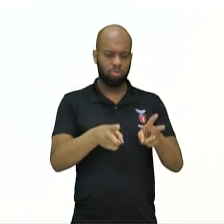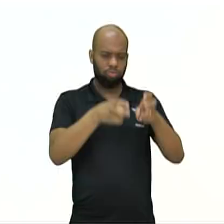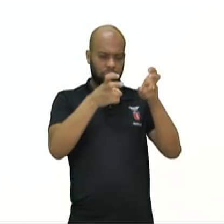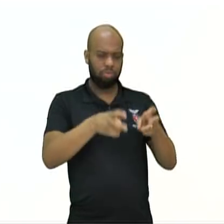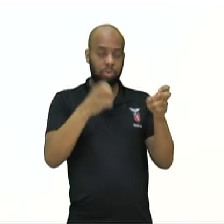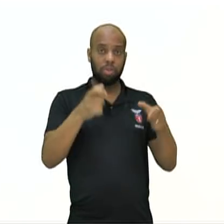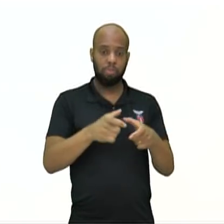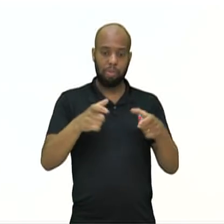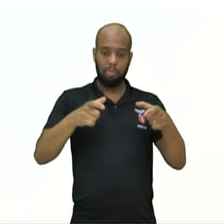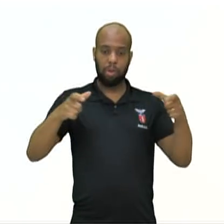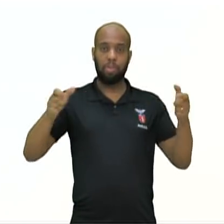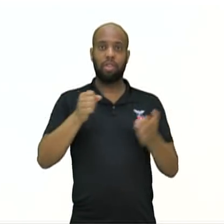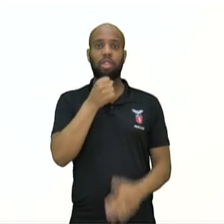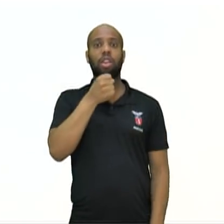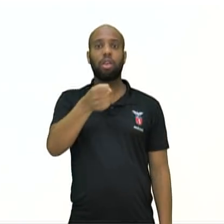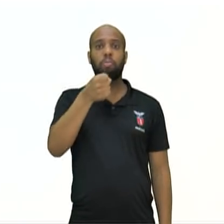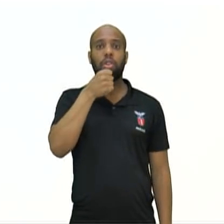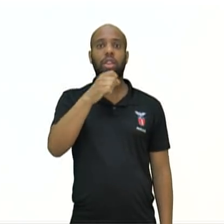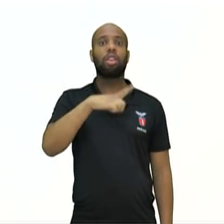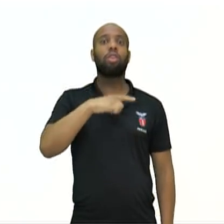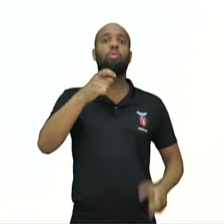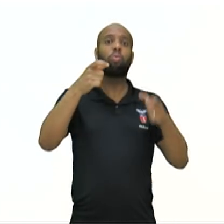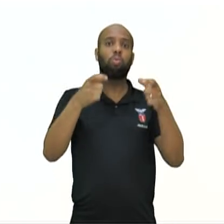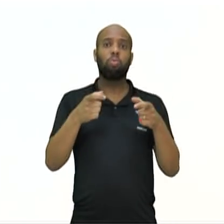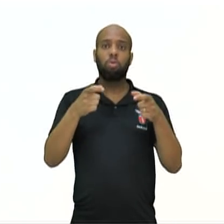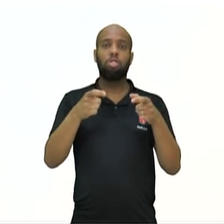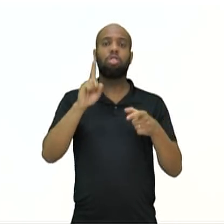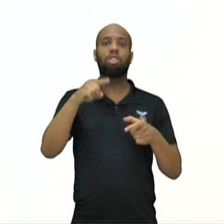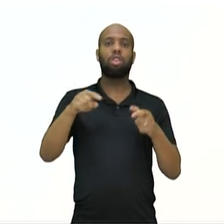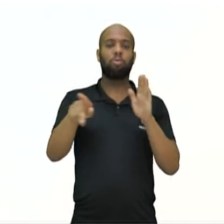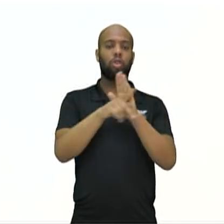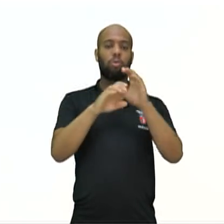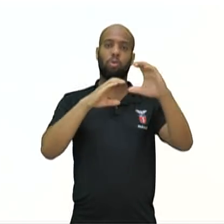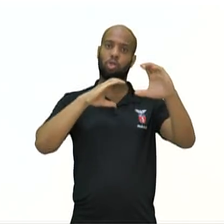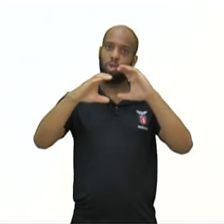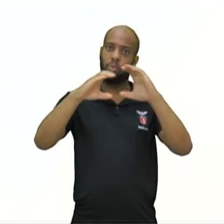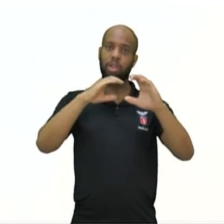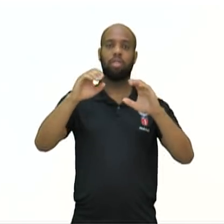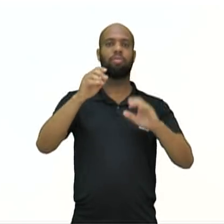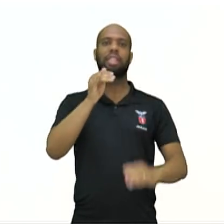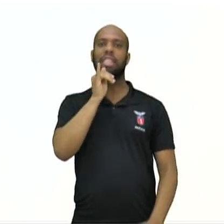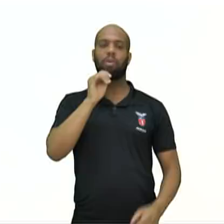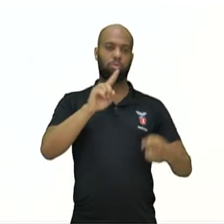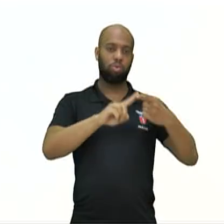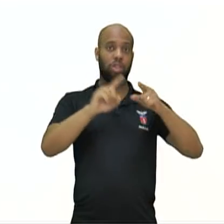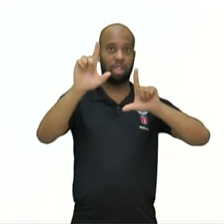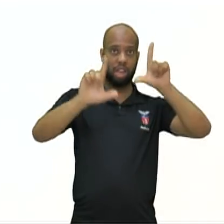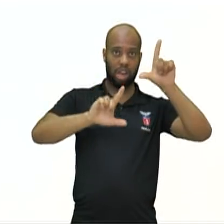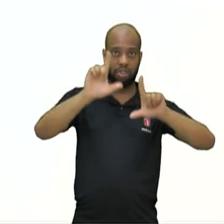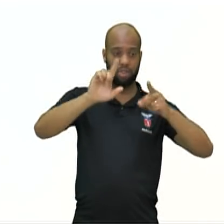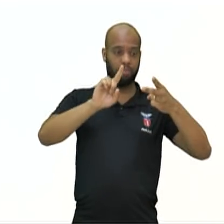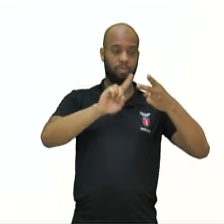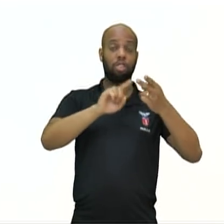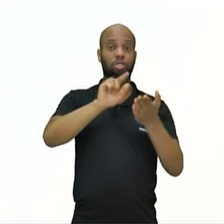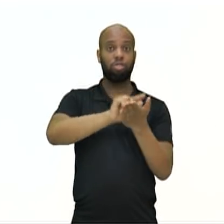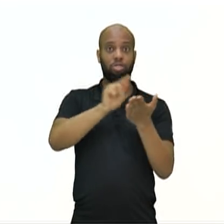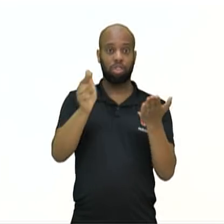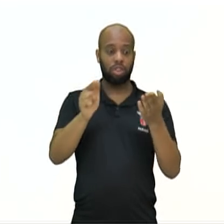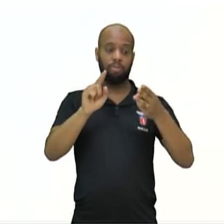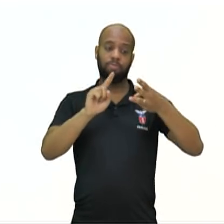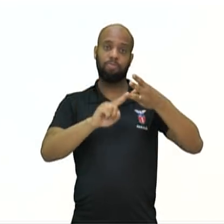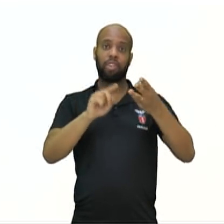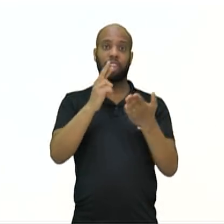maior ocorrência de reportagens são os meios de comunicação, a televisão, jornais,